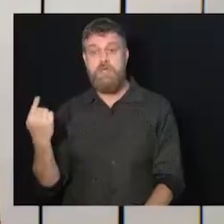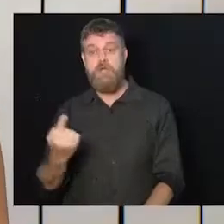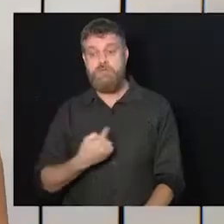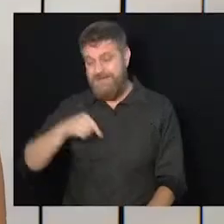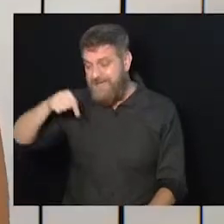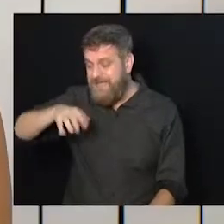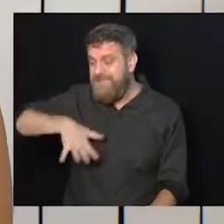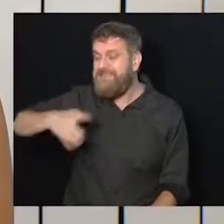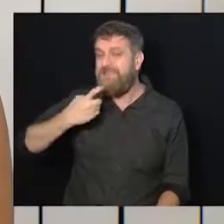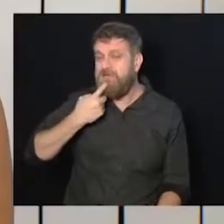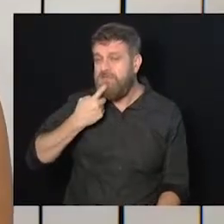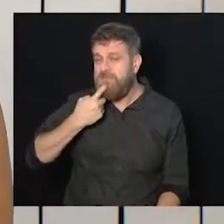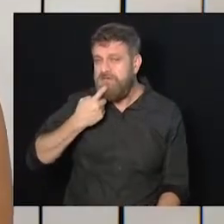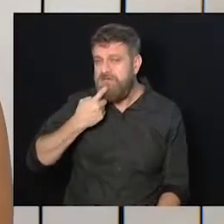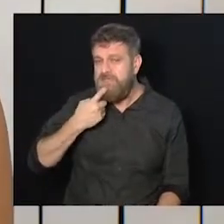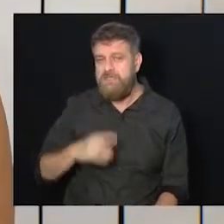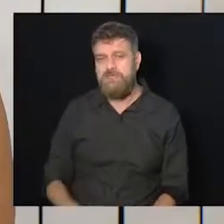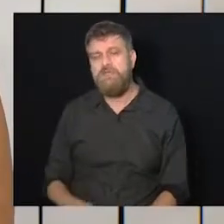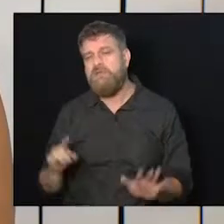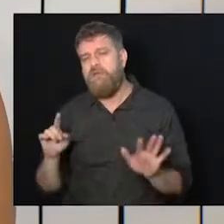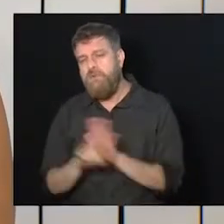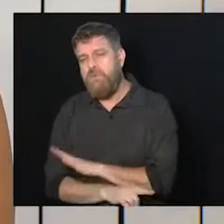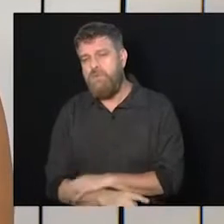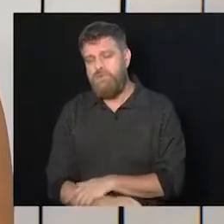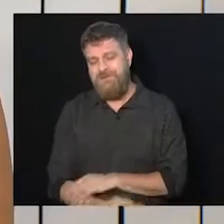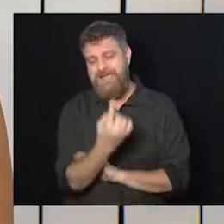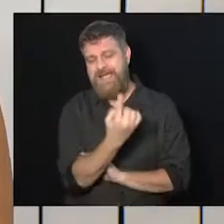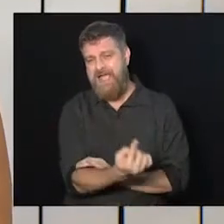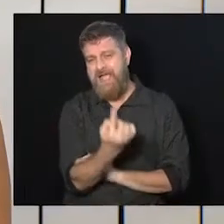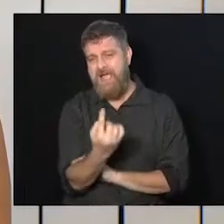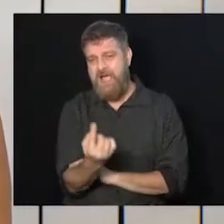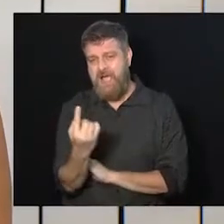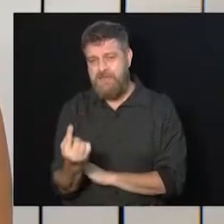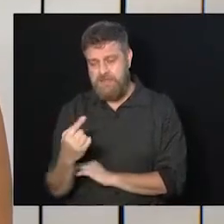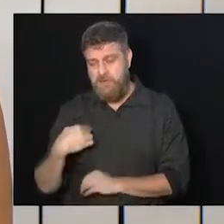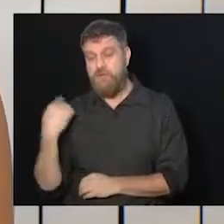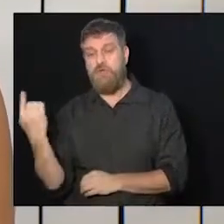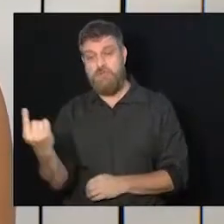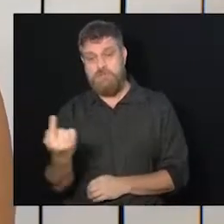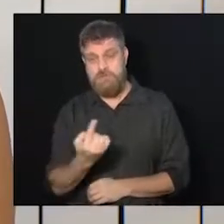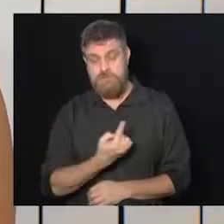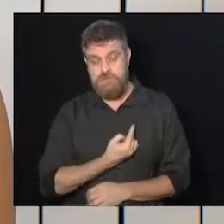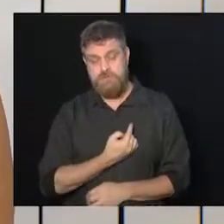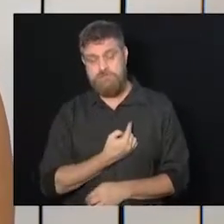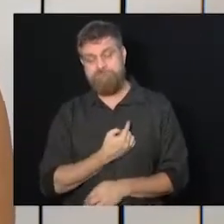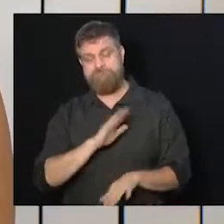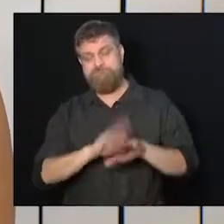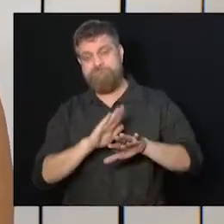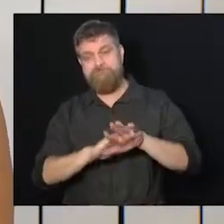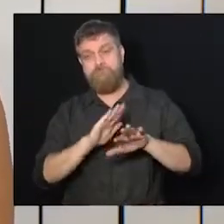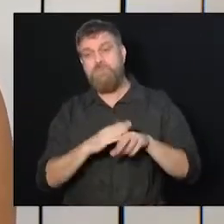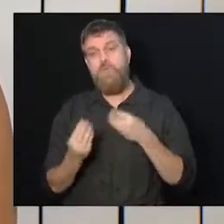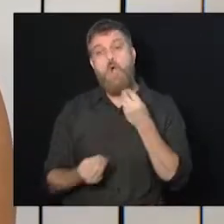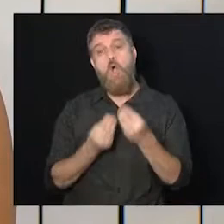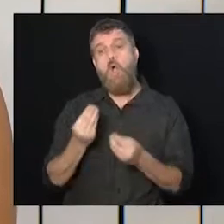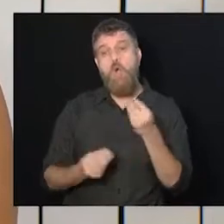de Campinas, que cada um de nós, mesmo de longe, pode fazer no que diz respeito